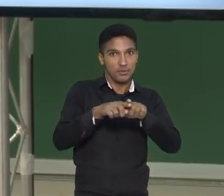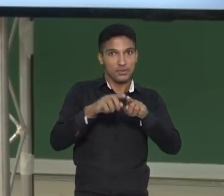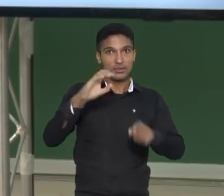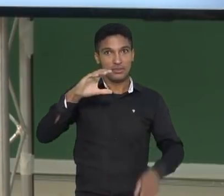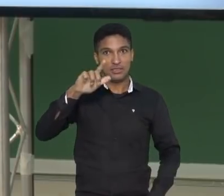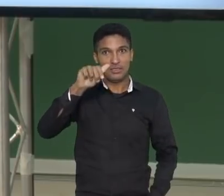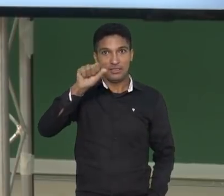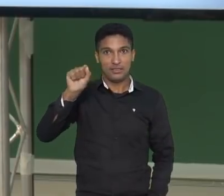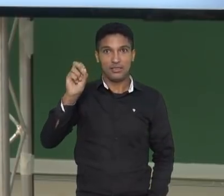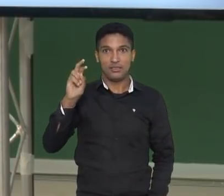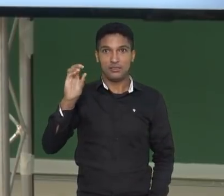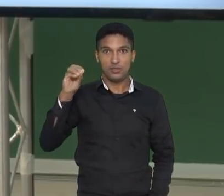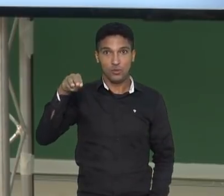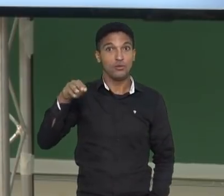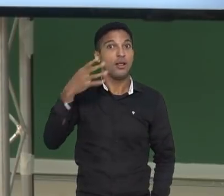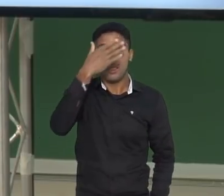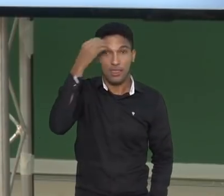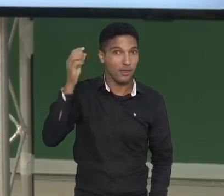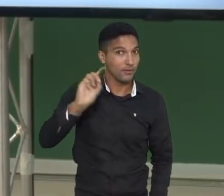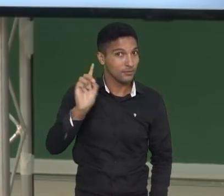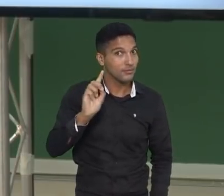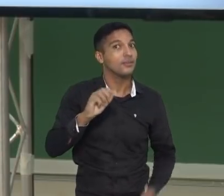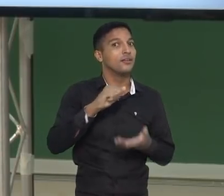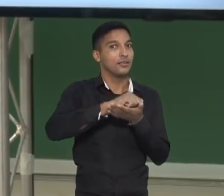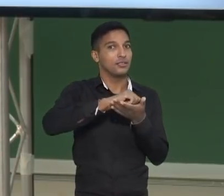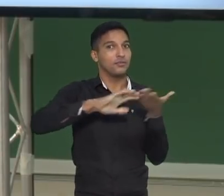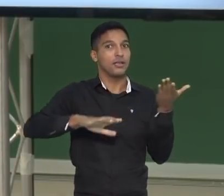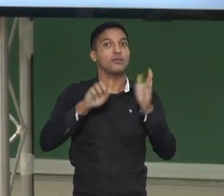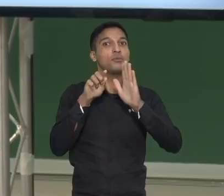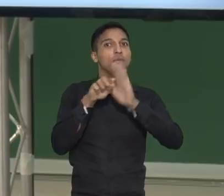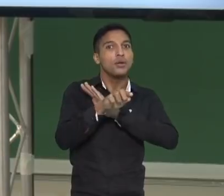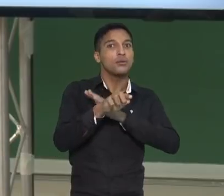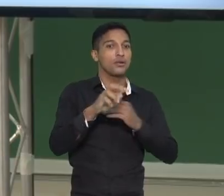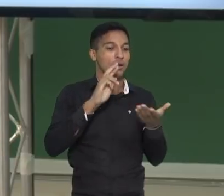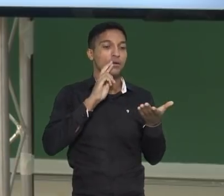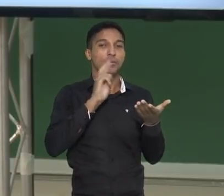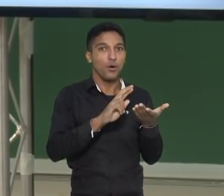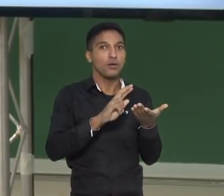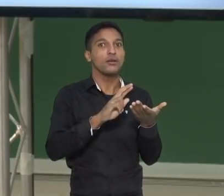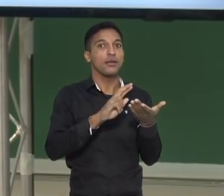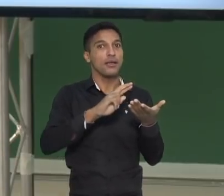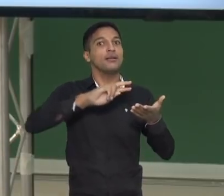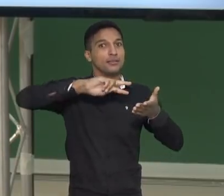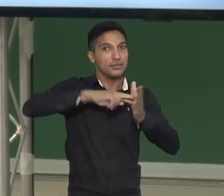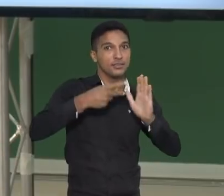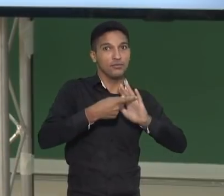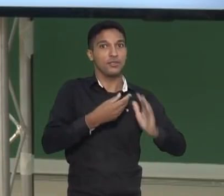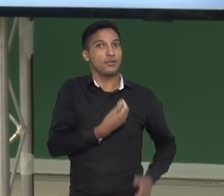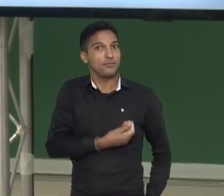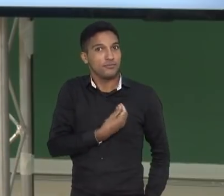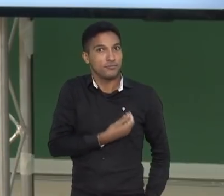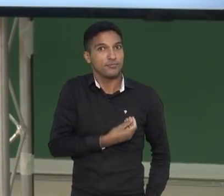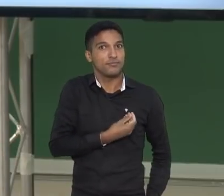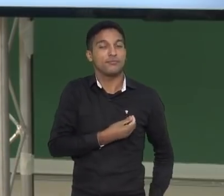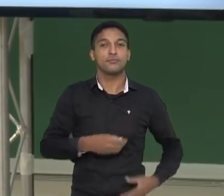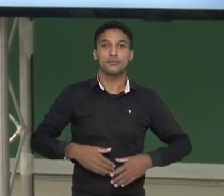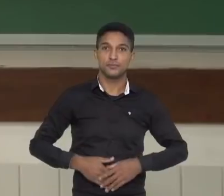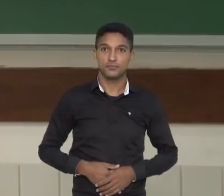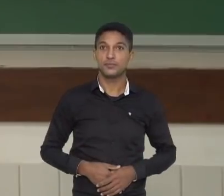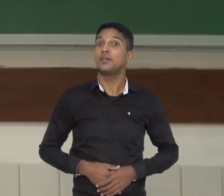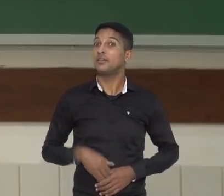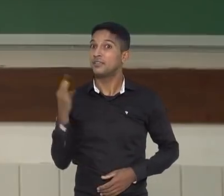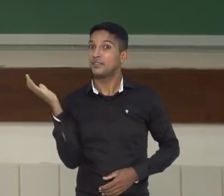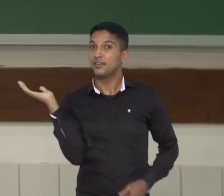não esqueçam de responder a pergunta para confirmar a presença. Tudo bem?